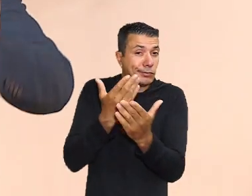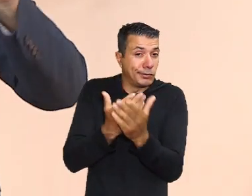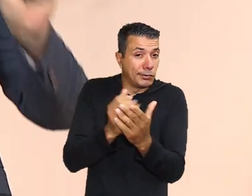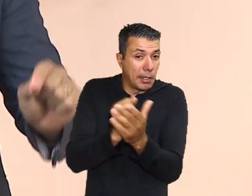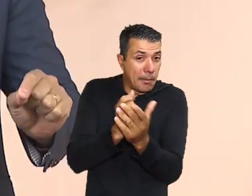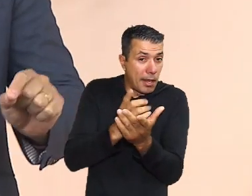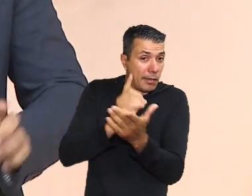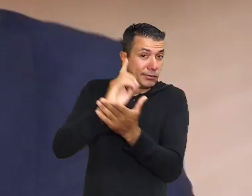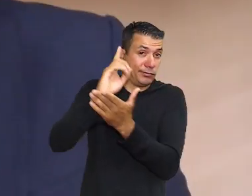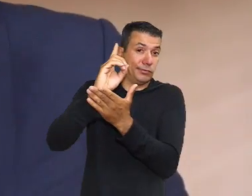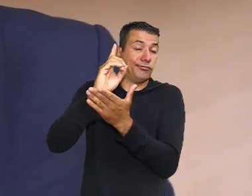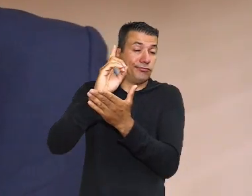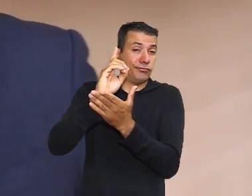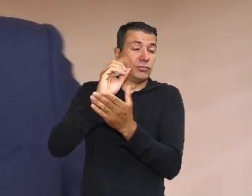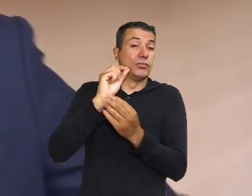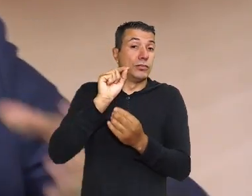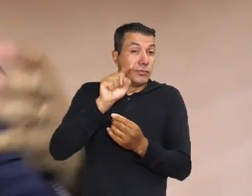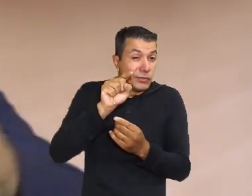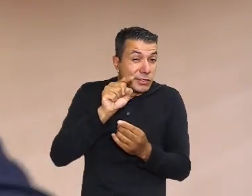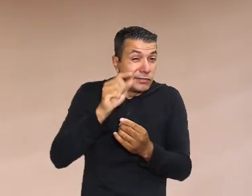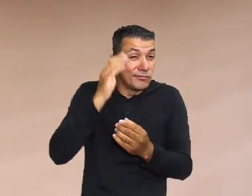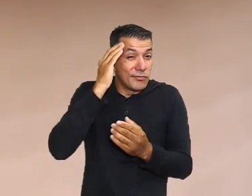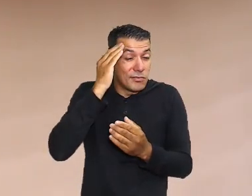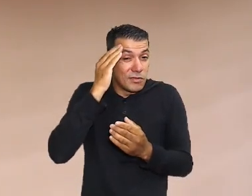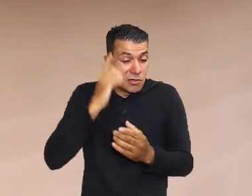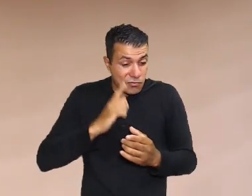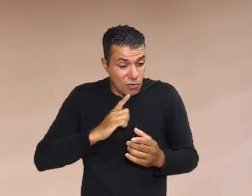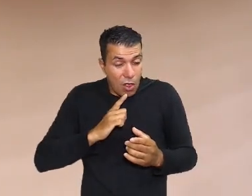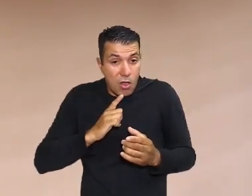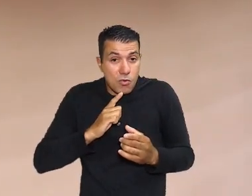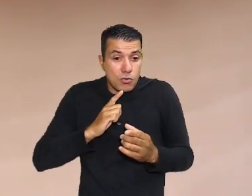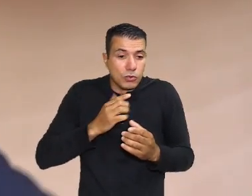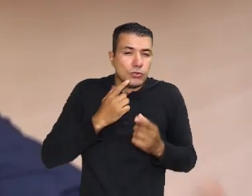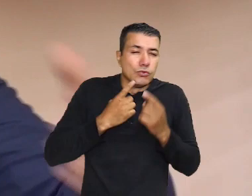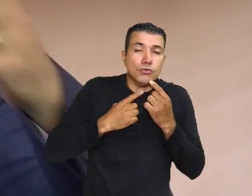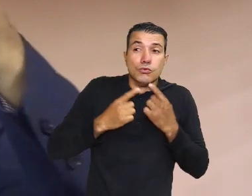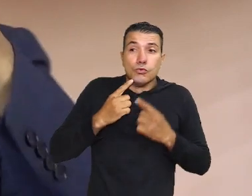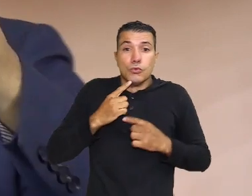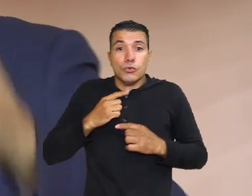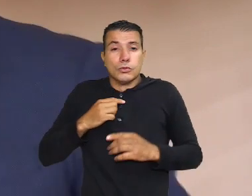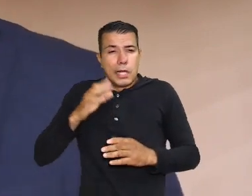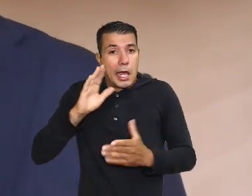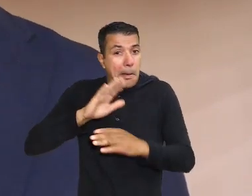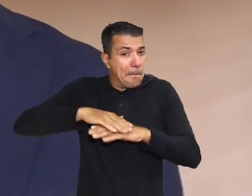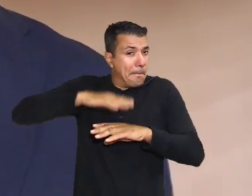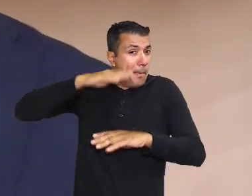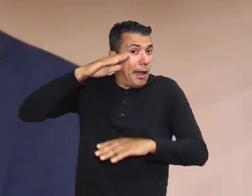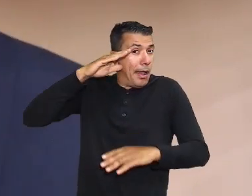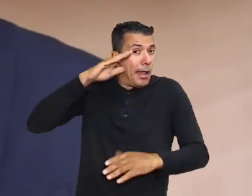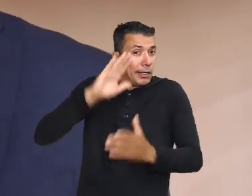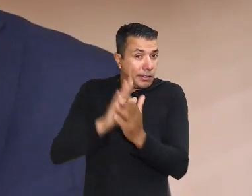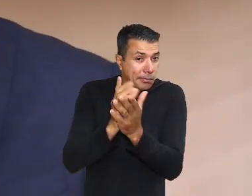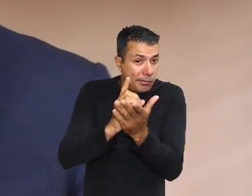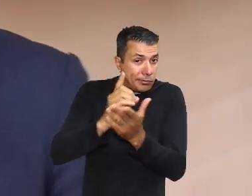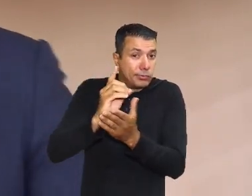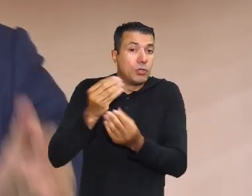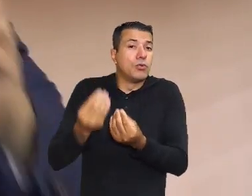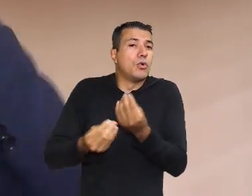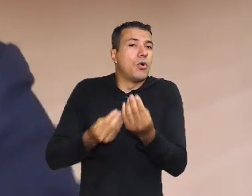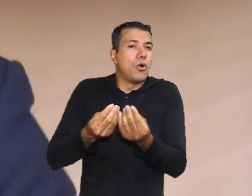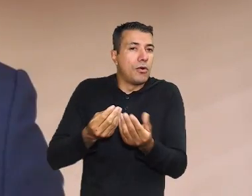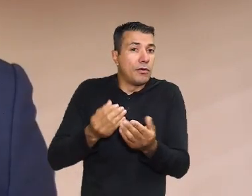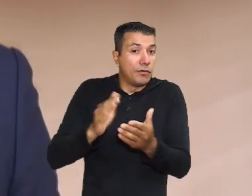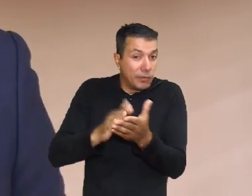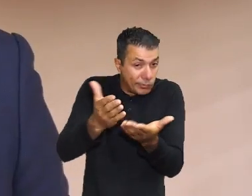da palavra de Deus. Então, se você tem encontrado esta sede de conhecer mais sobre a palavra do nosso Deus,